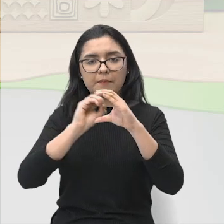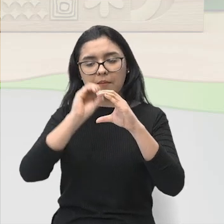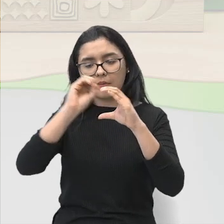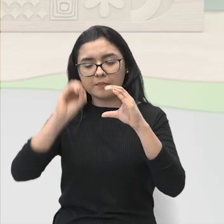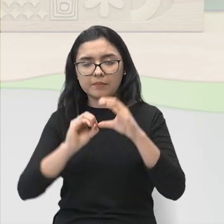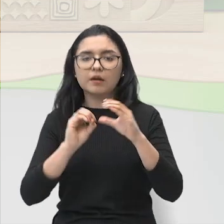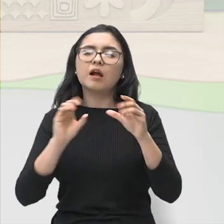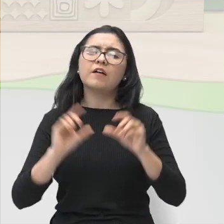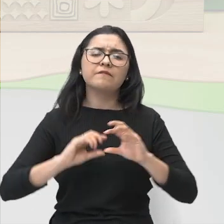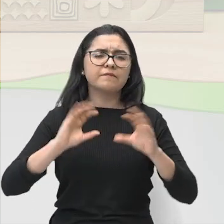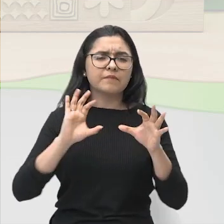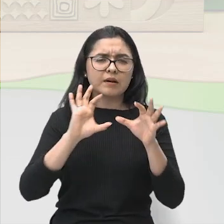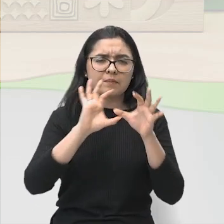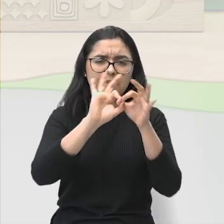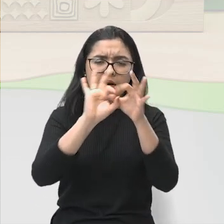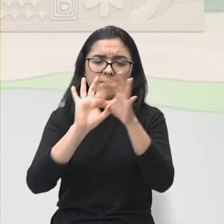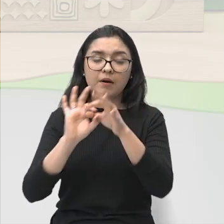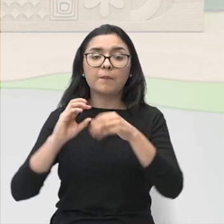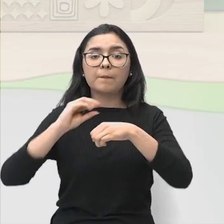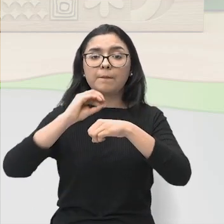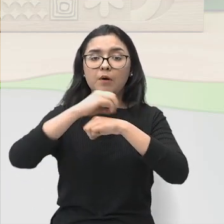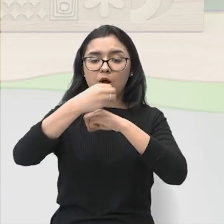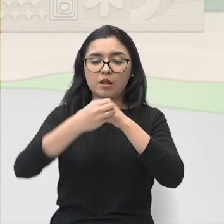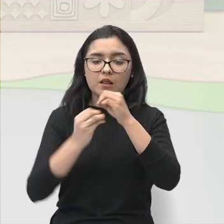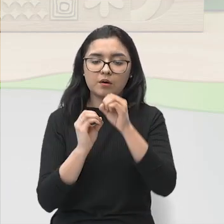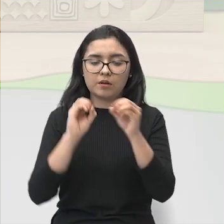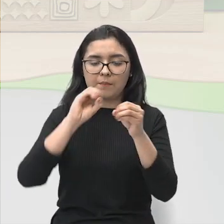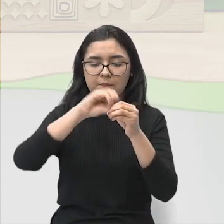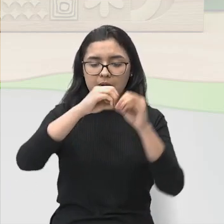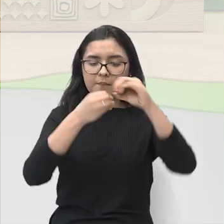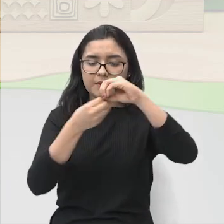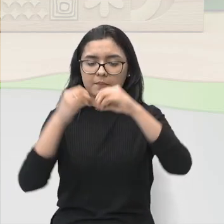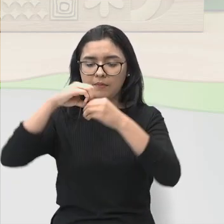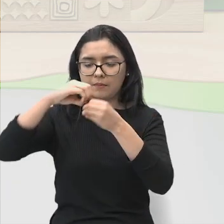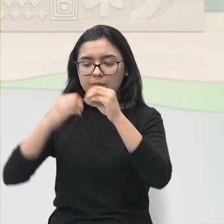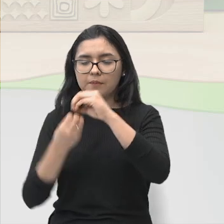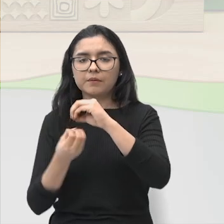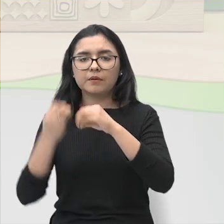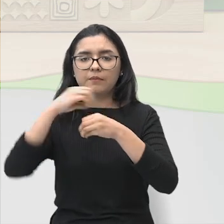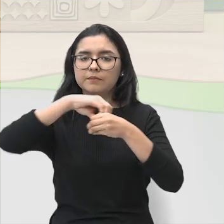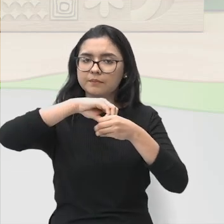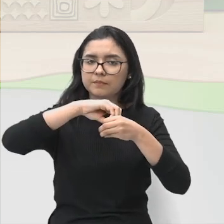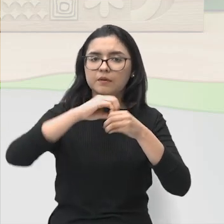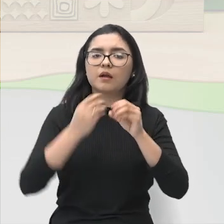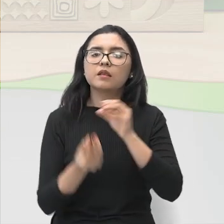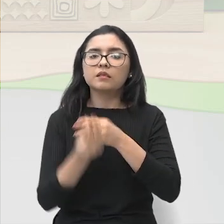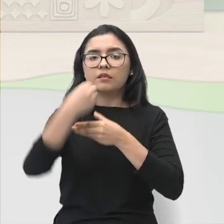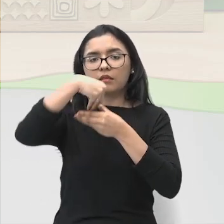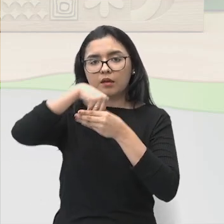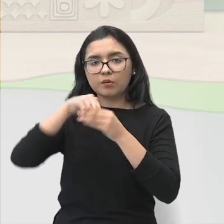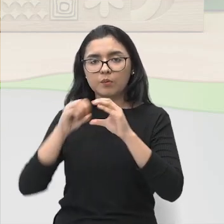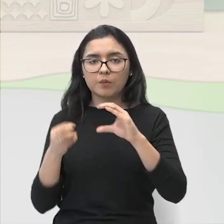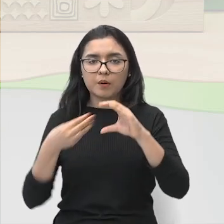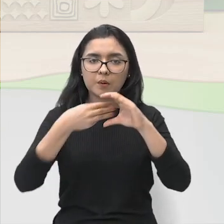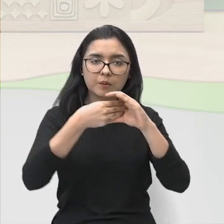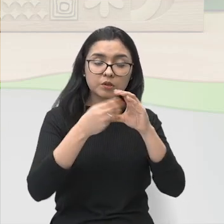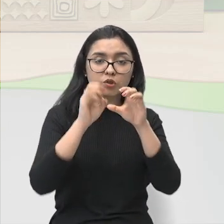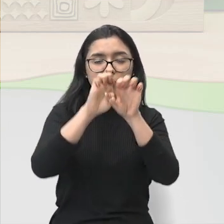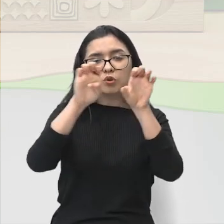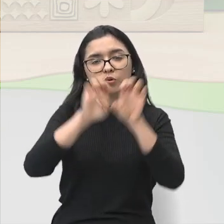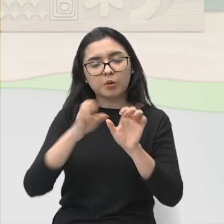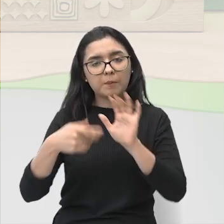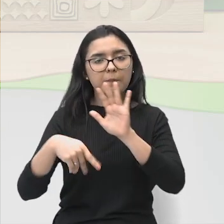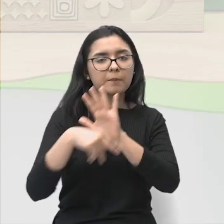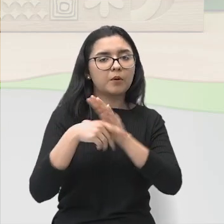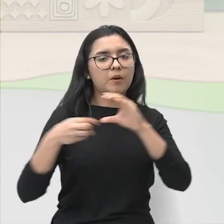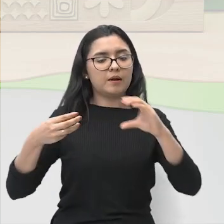pela união de várias moléculas e vão ali funcionar dentro, né, da sua estrutura,